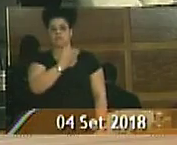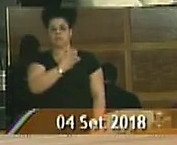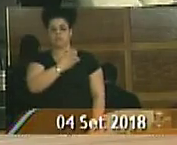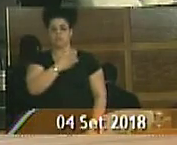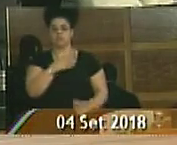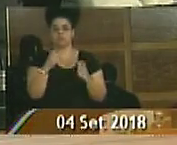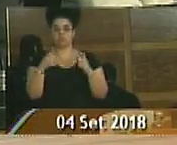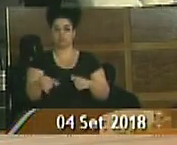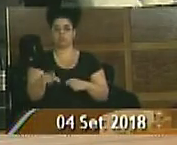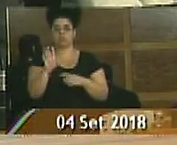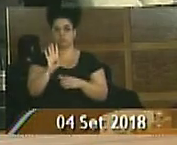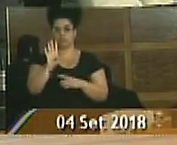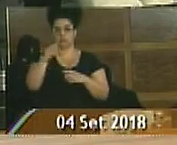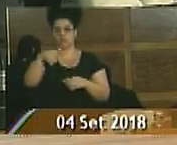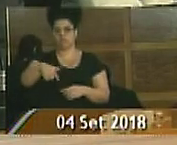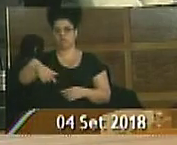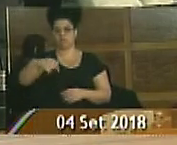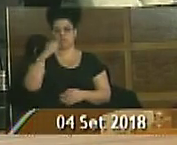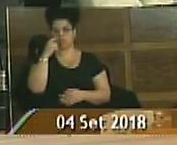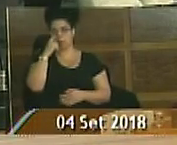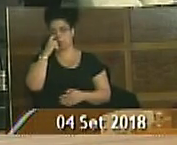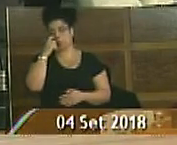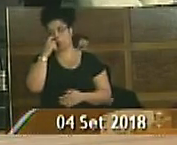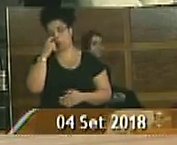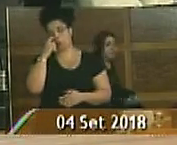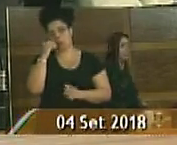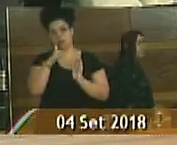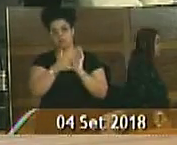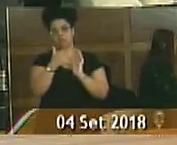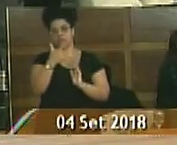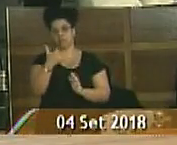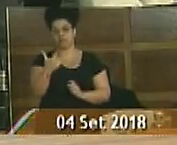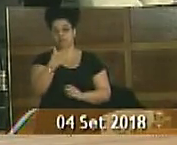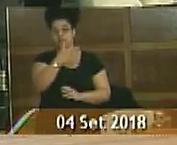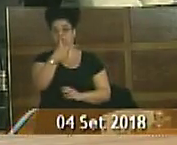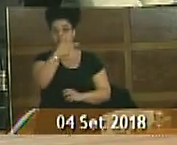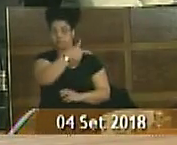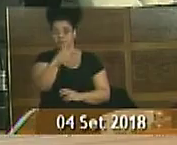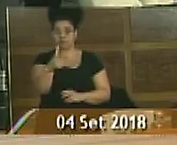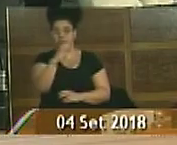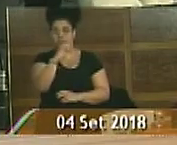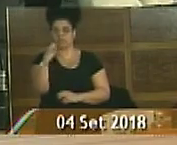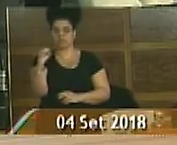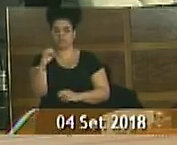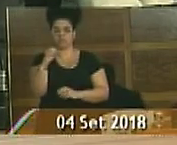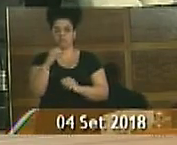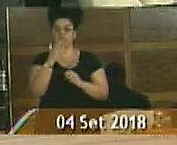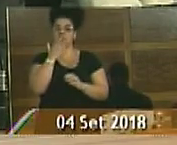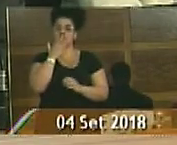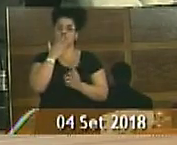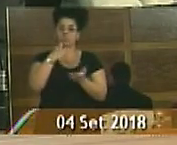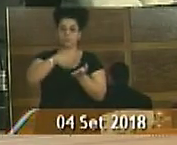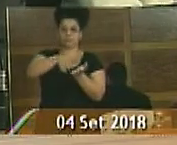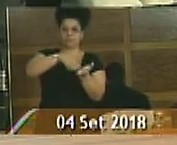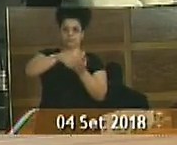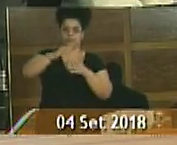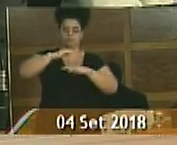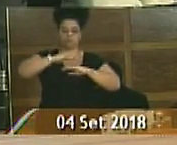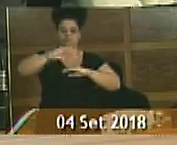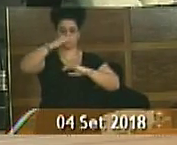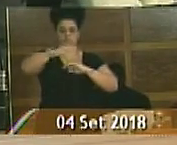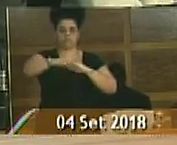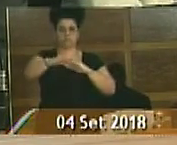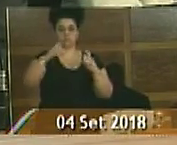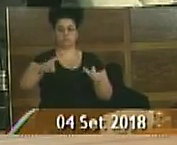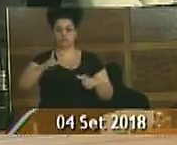bairro Balqueta. Indicação 2200, pintura de todos os redutores de velocidade localizado na rua Alameda, Coronel Otávio Brasil,